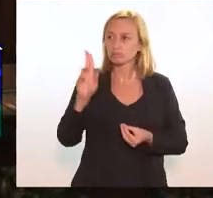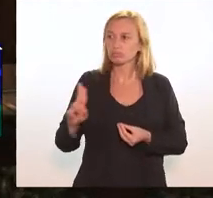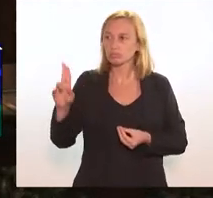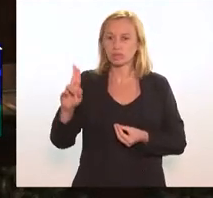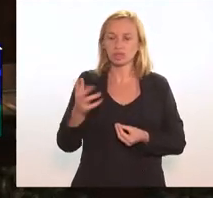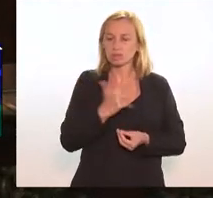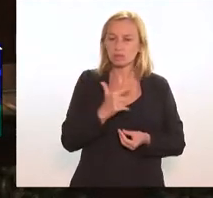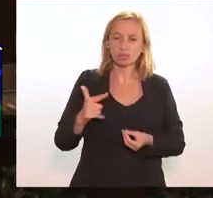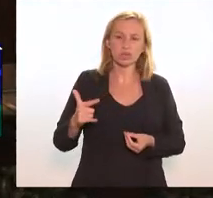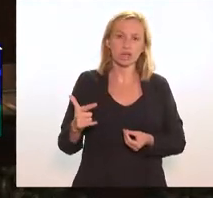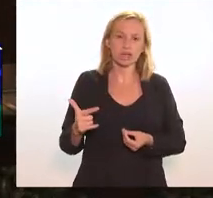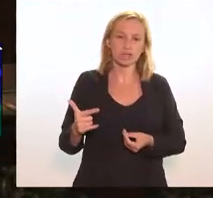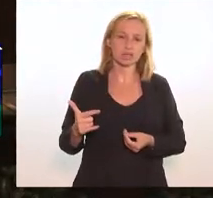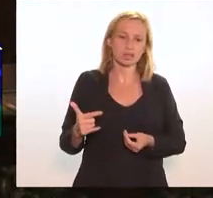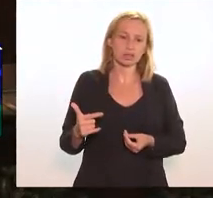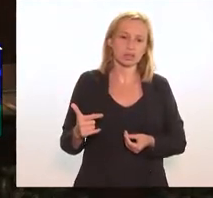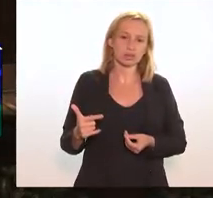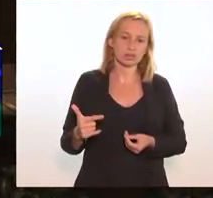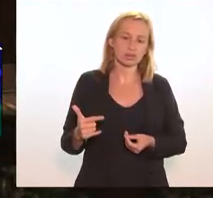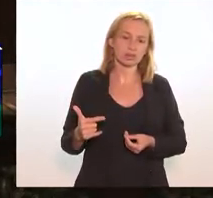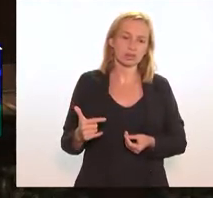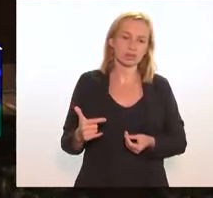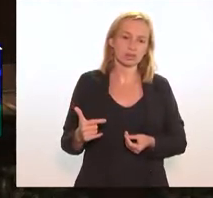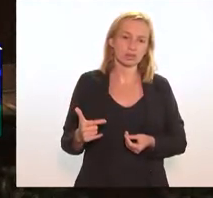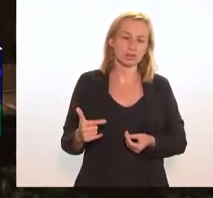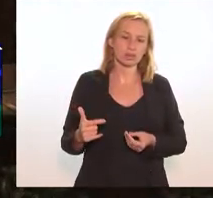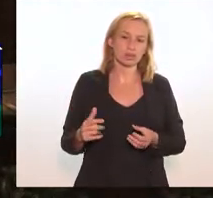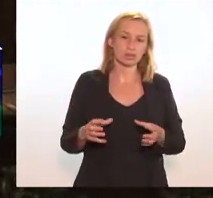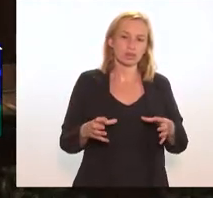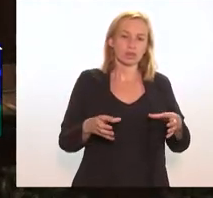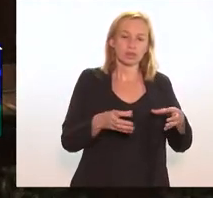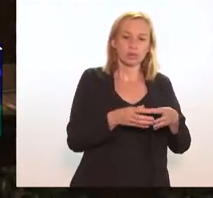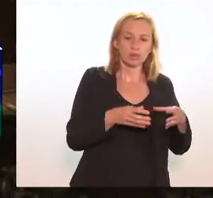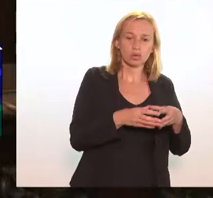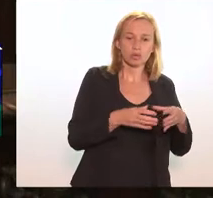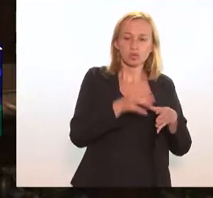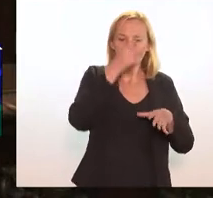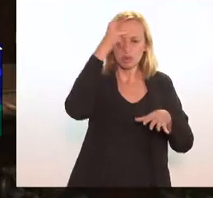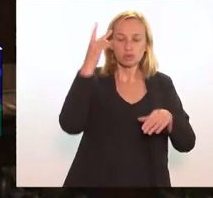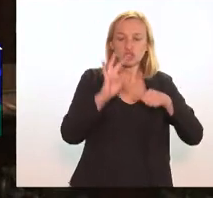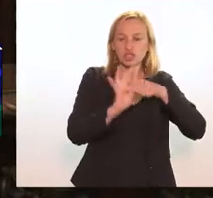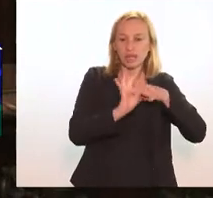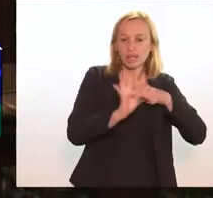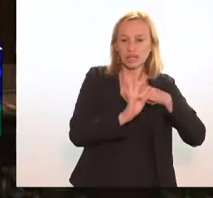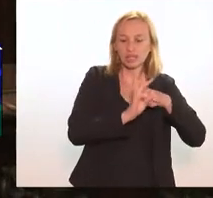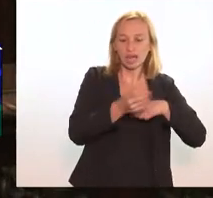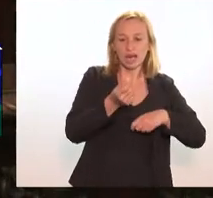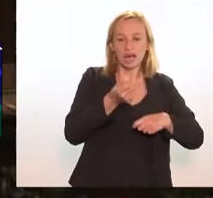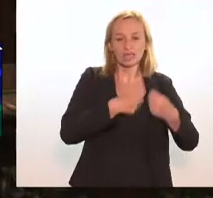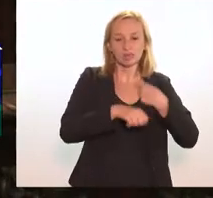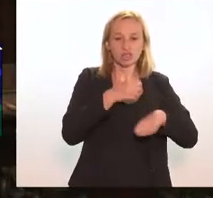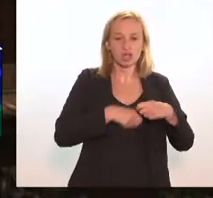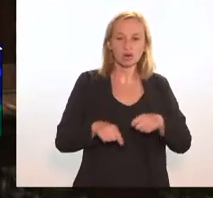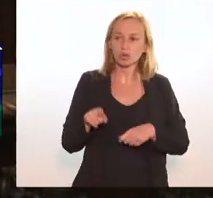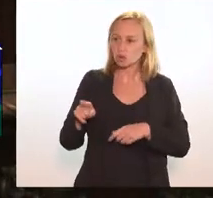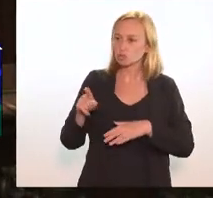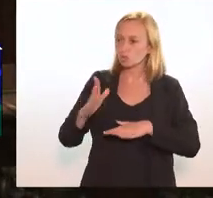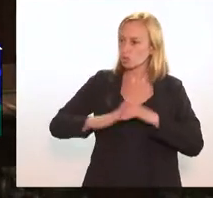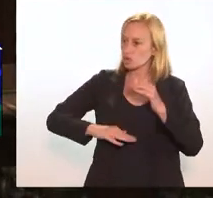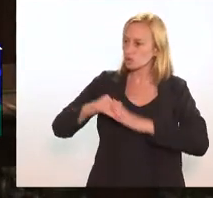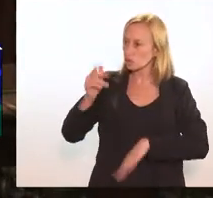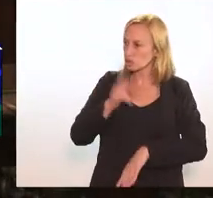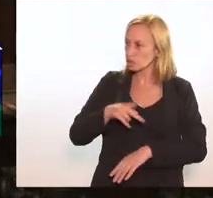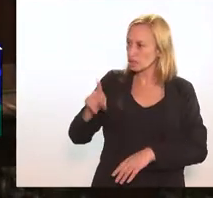não existe o quadro de pessoal técnico-administrativo. Ou seja, os professores ali, tia Ju,